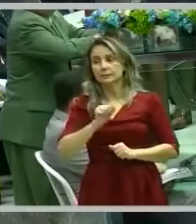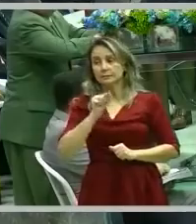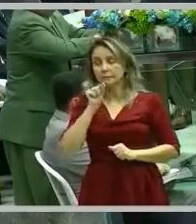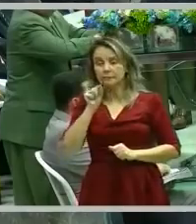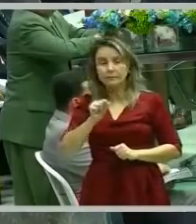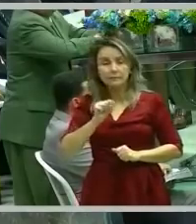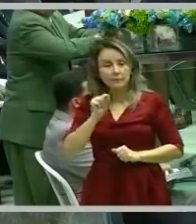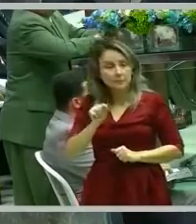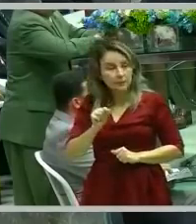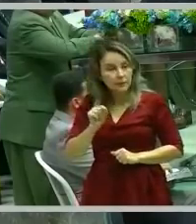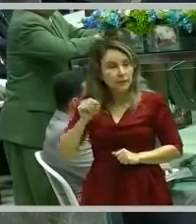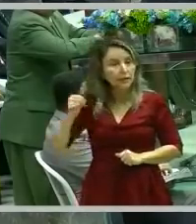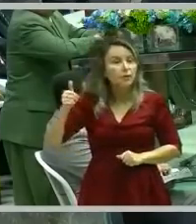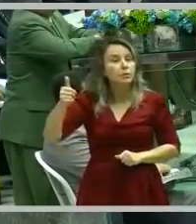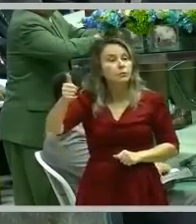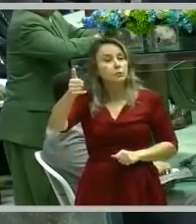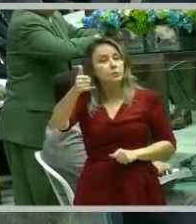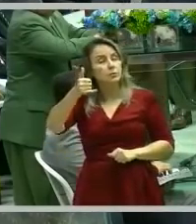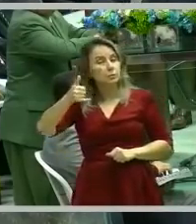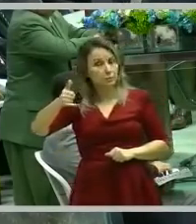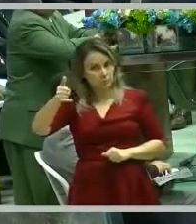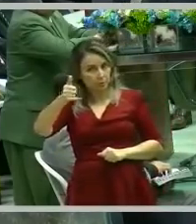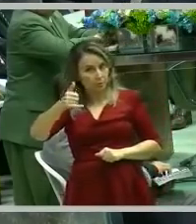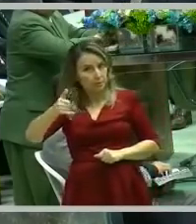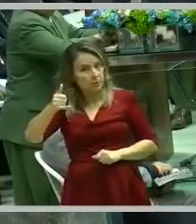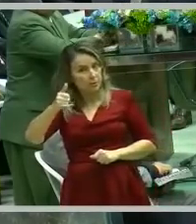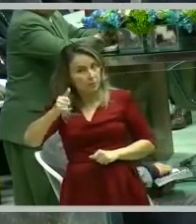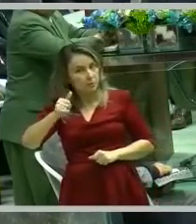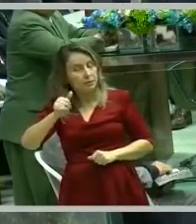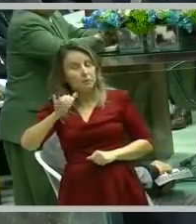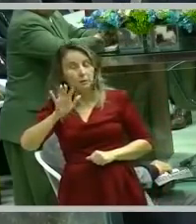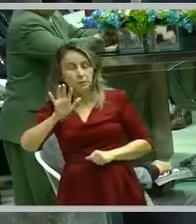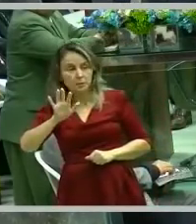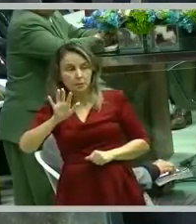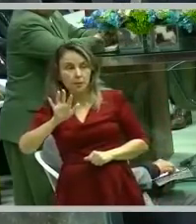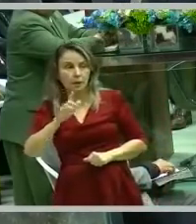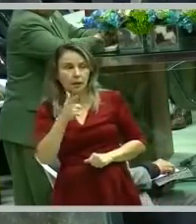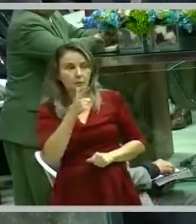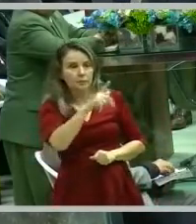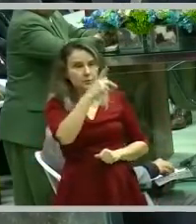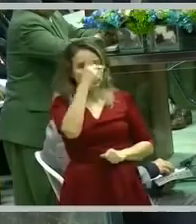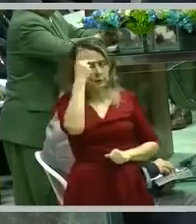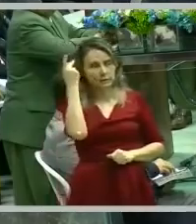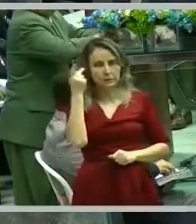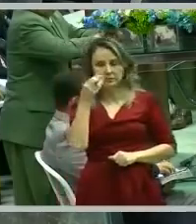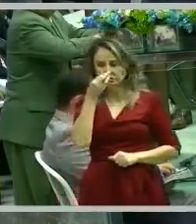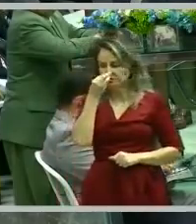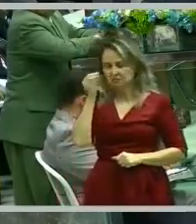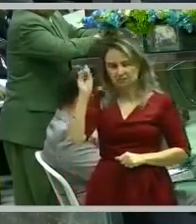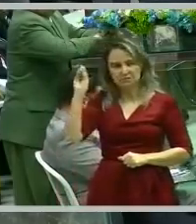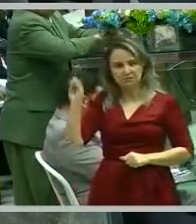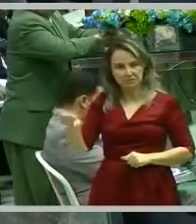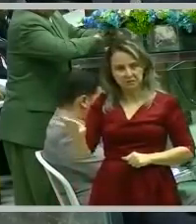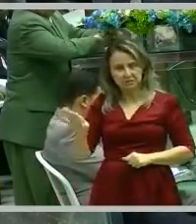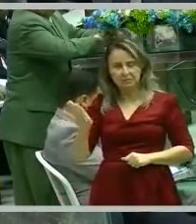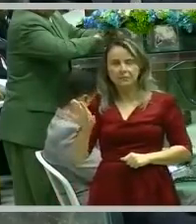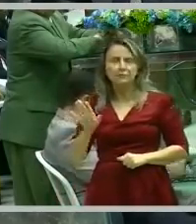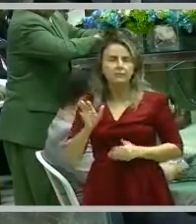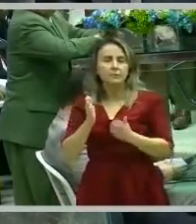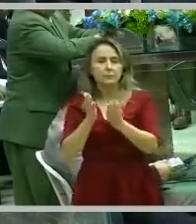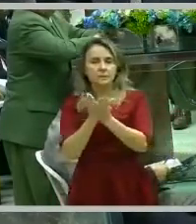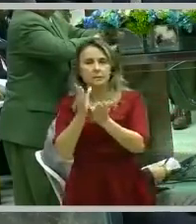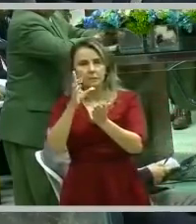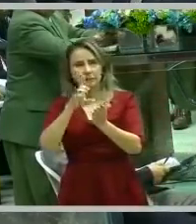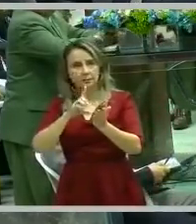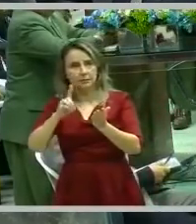Quem é ungido pelo Espírito Santo é desprezado. Primeira coisa que eu quero mostrar para vocês. Vamos para o livro do 1 Samuel,